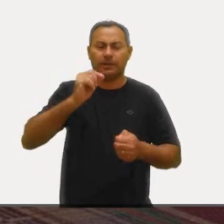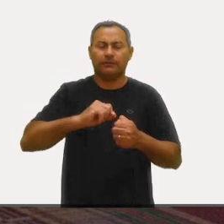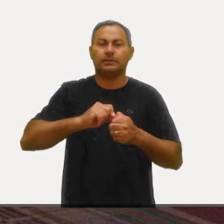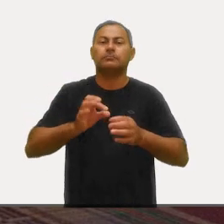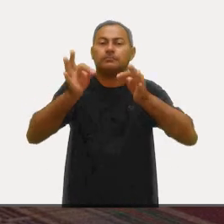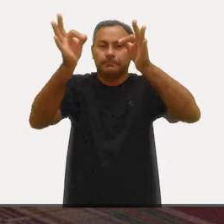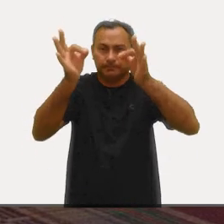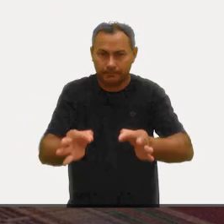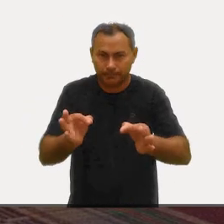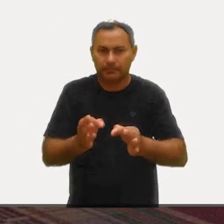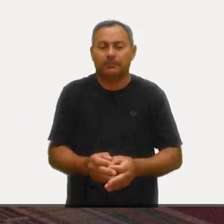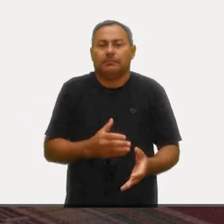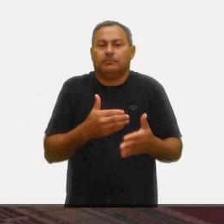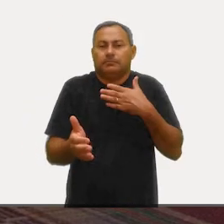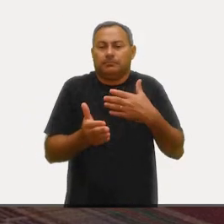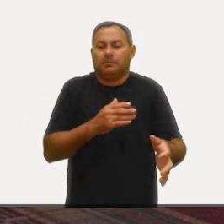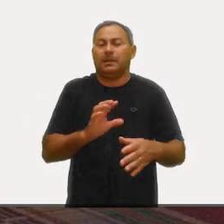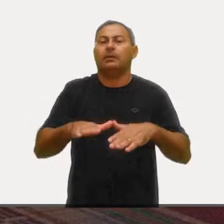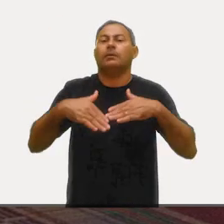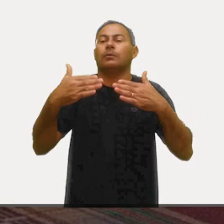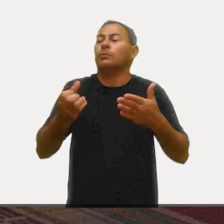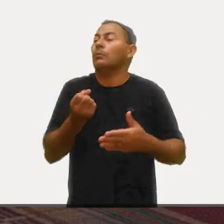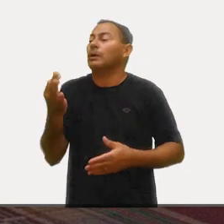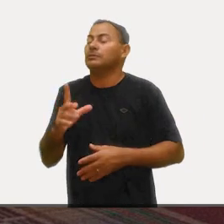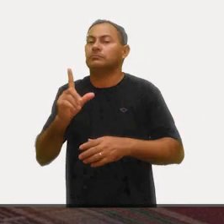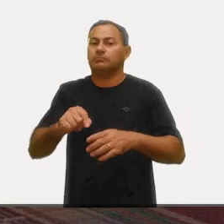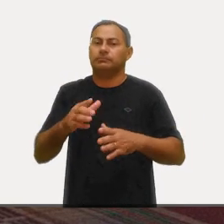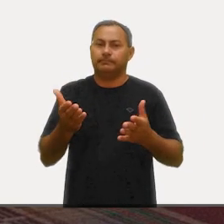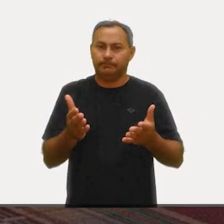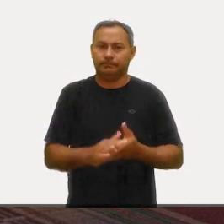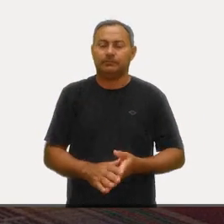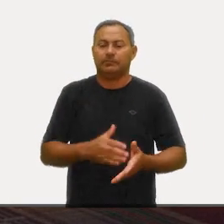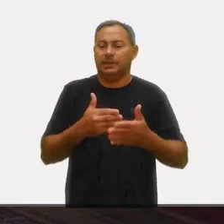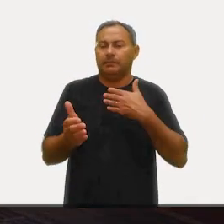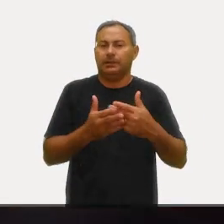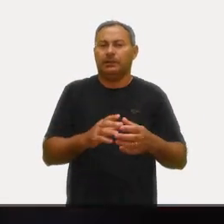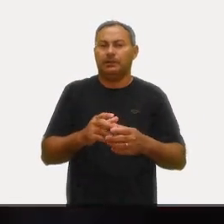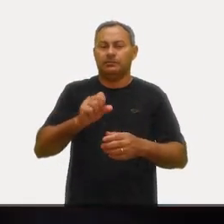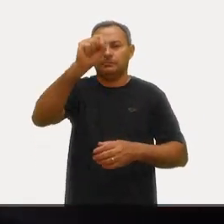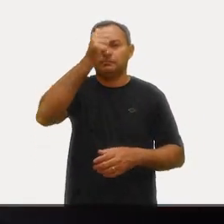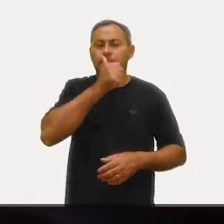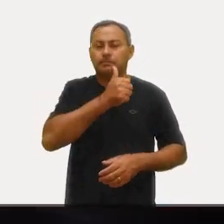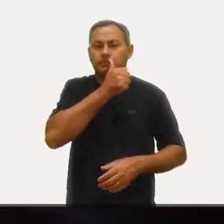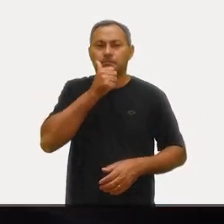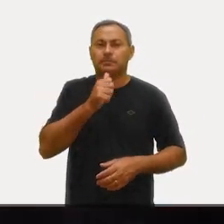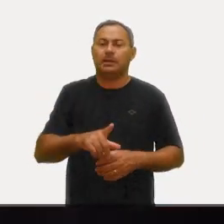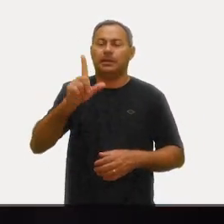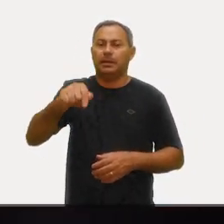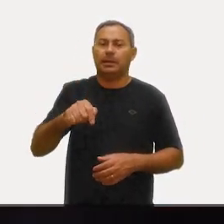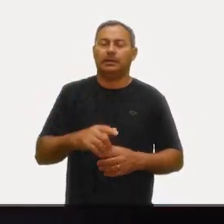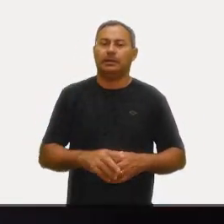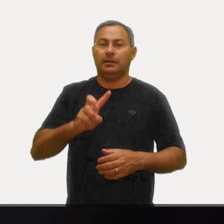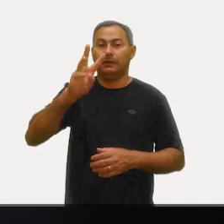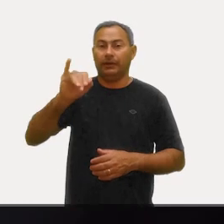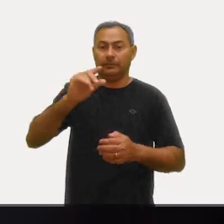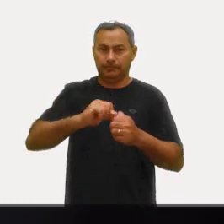por fazer o que era certo, independentemente de quanto isso lhe custaria. Independentemente dos sacrifícios,